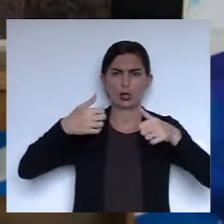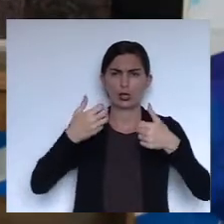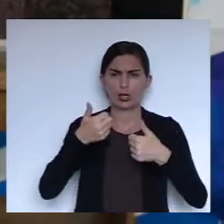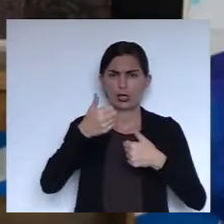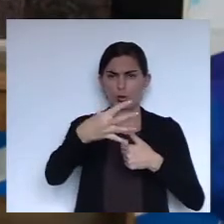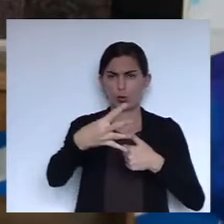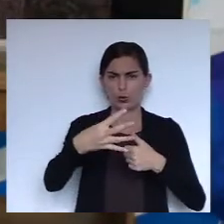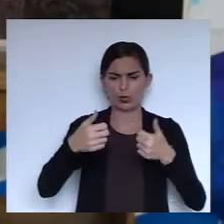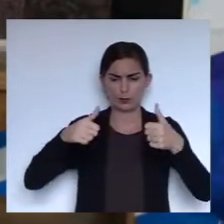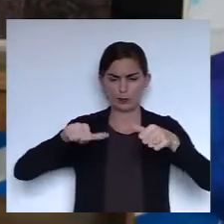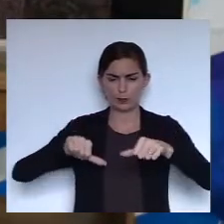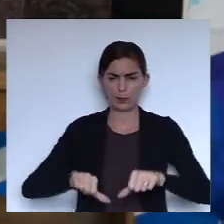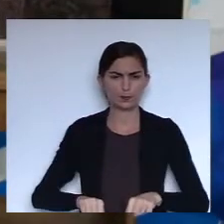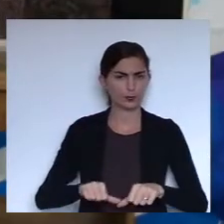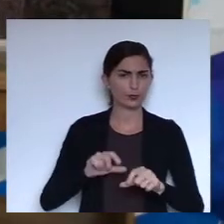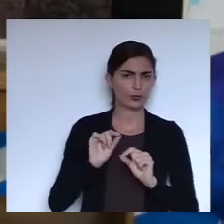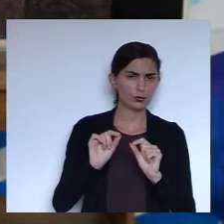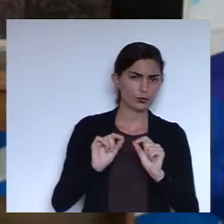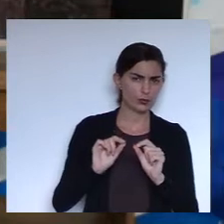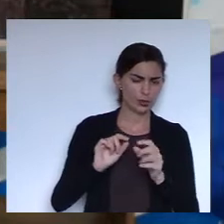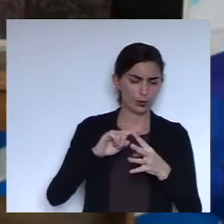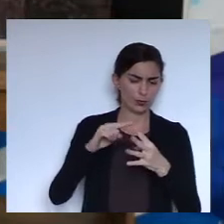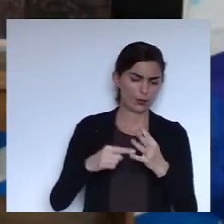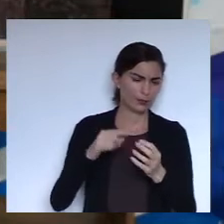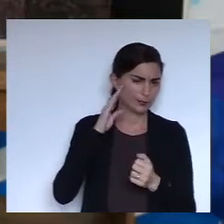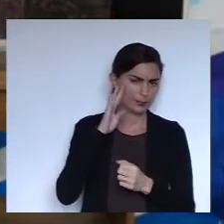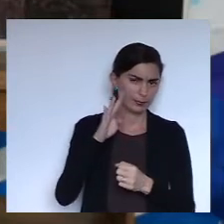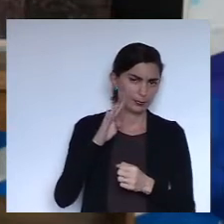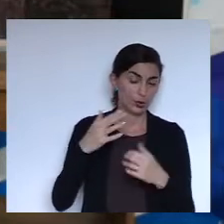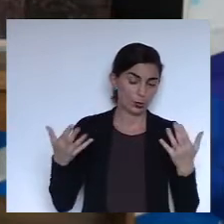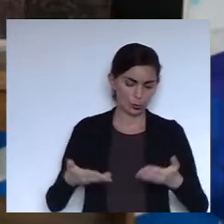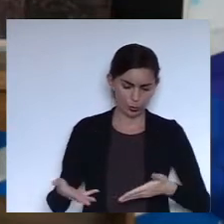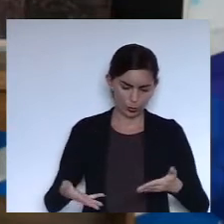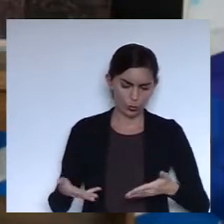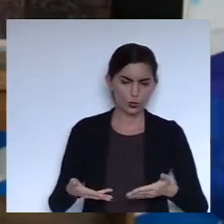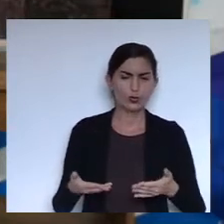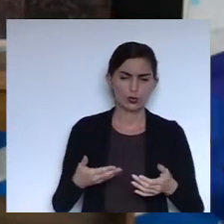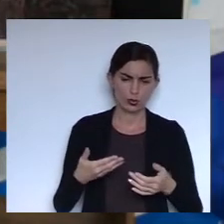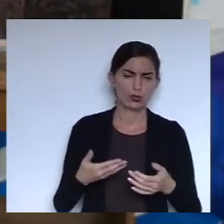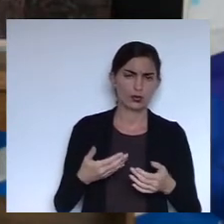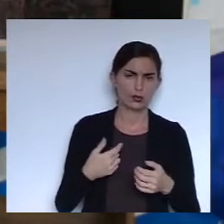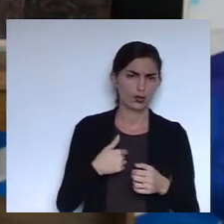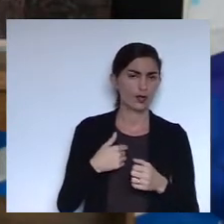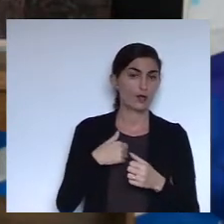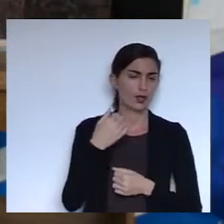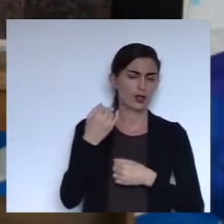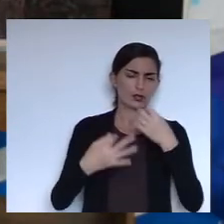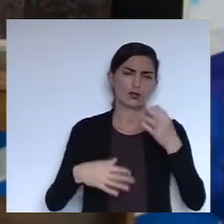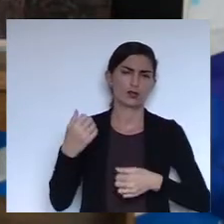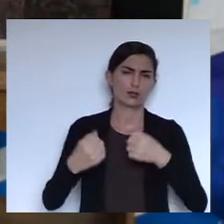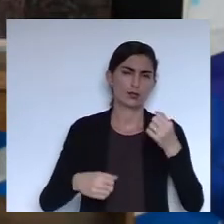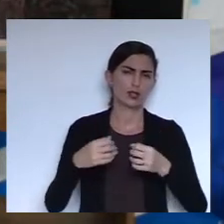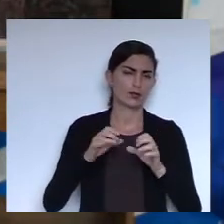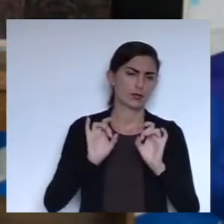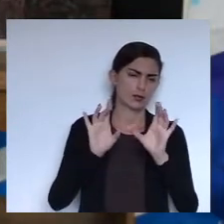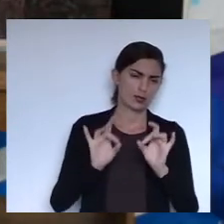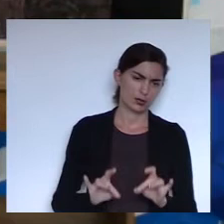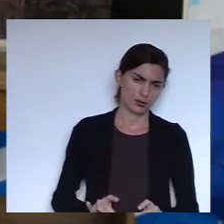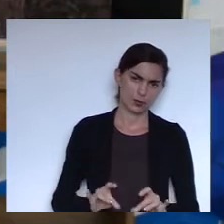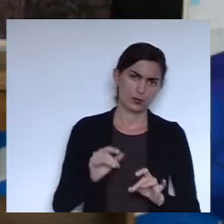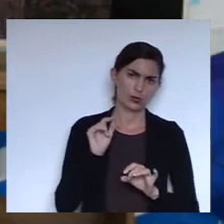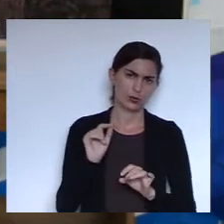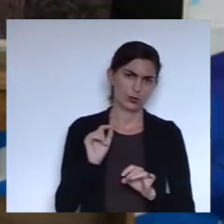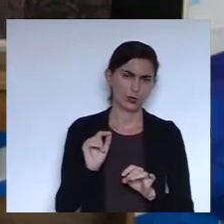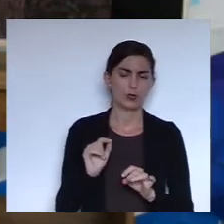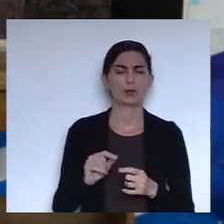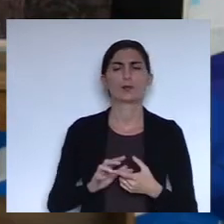crise teve 4 elementos principais, mas hoje, devido ao tempo, a gente vai tratar especialmente de